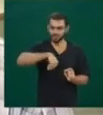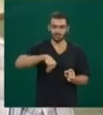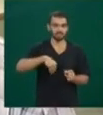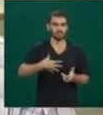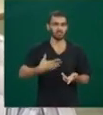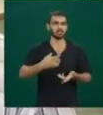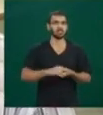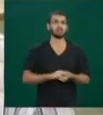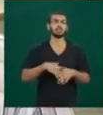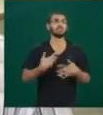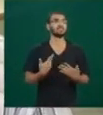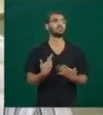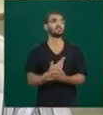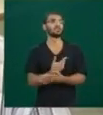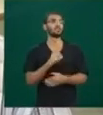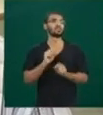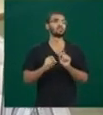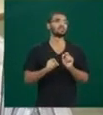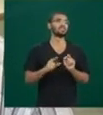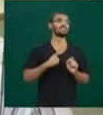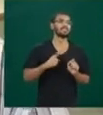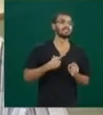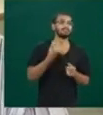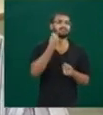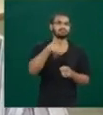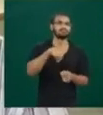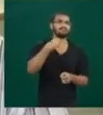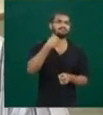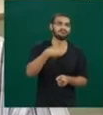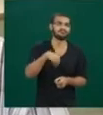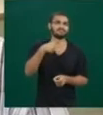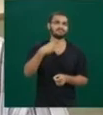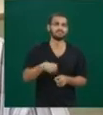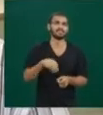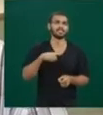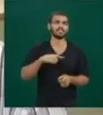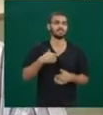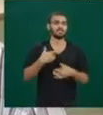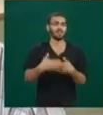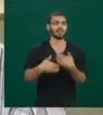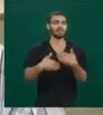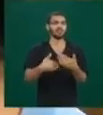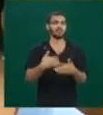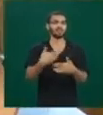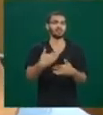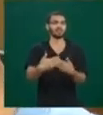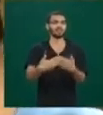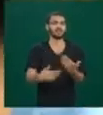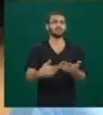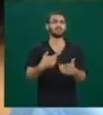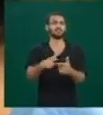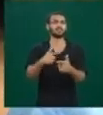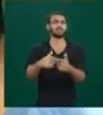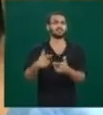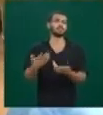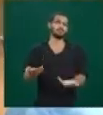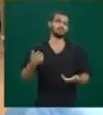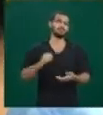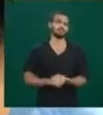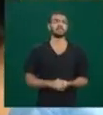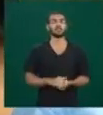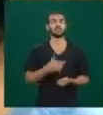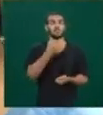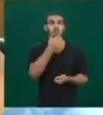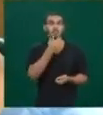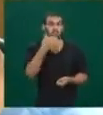motivação. E aí vem um fracasso, vem outro, fica numa ciranda de fracasso, na verdade. O Luiz veio participar do minicurso.